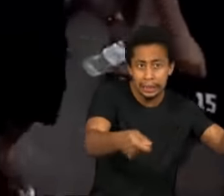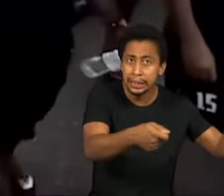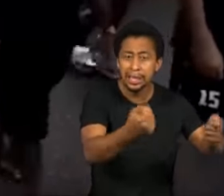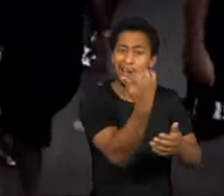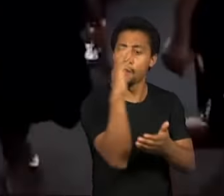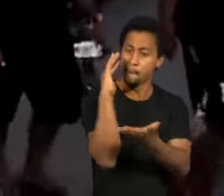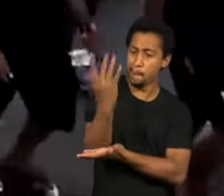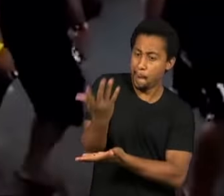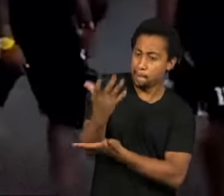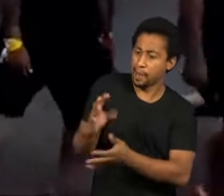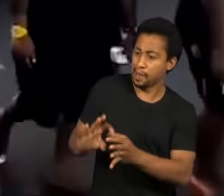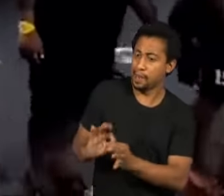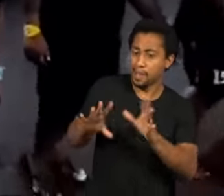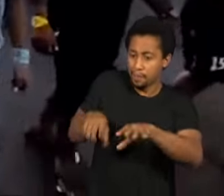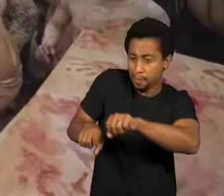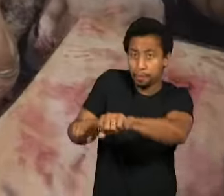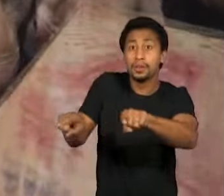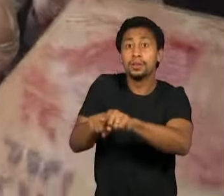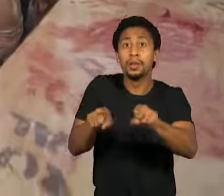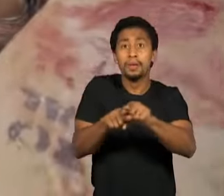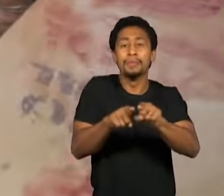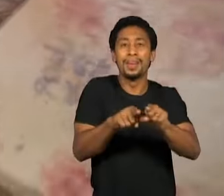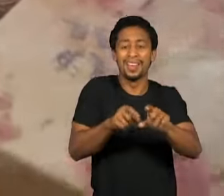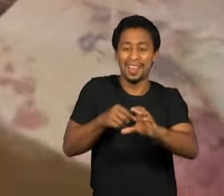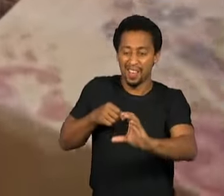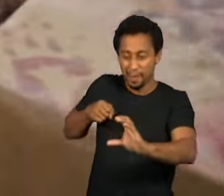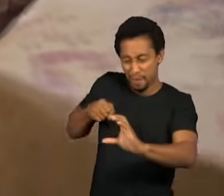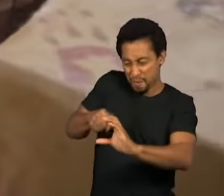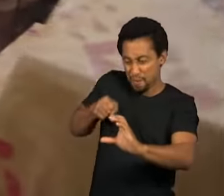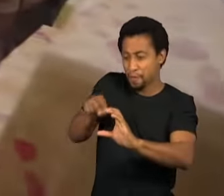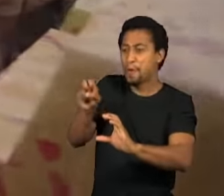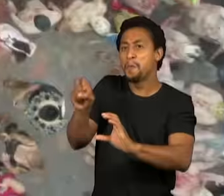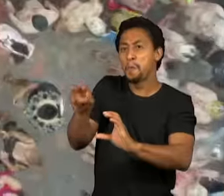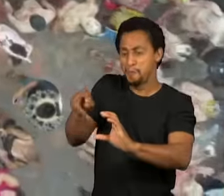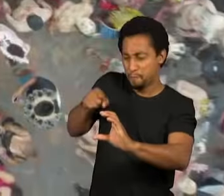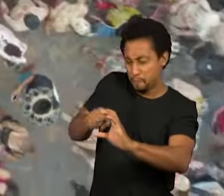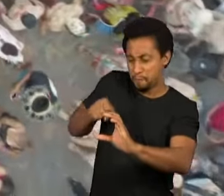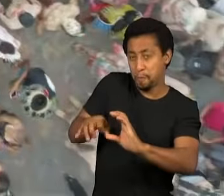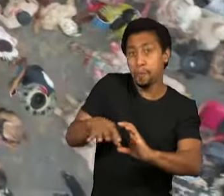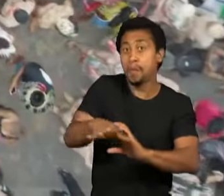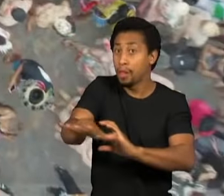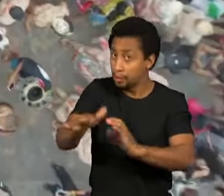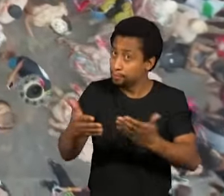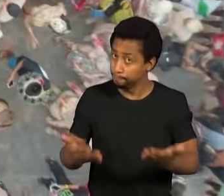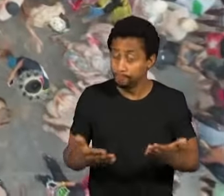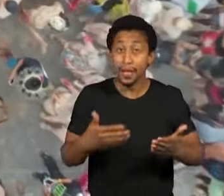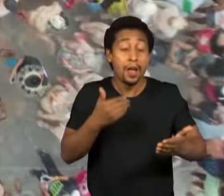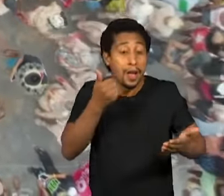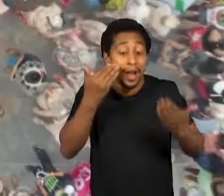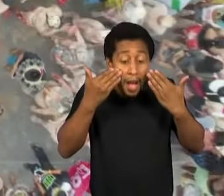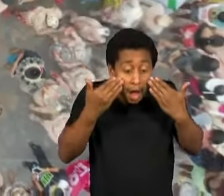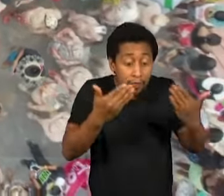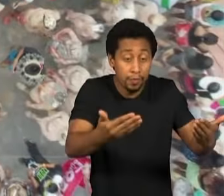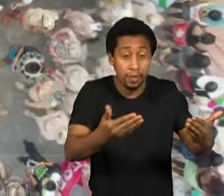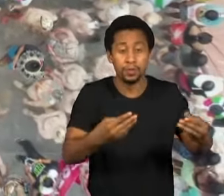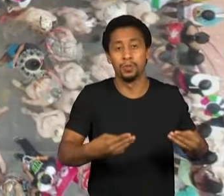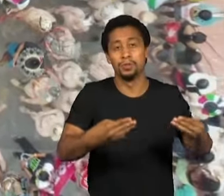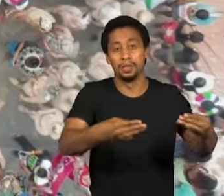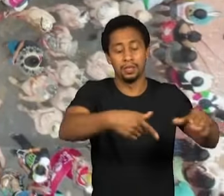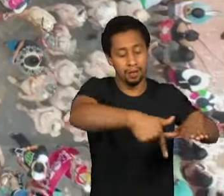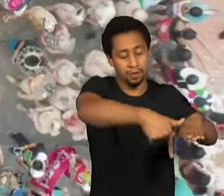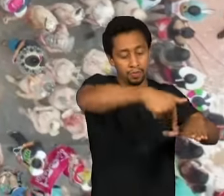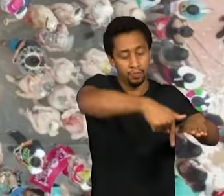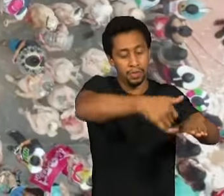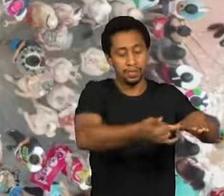e o uso de agrotóxicos. Em frente ao prédio do Ministério de Minas e Energia, os manifestantes usaram